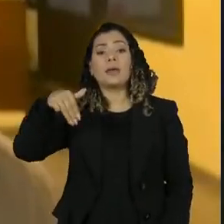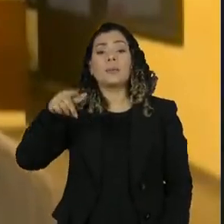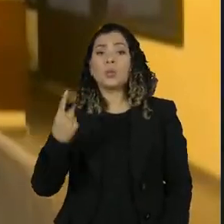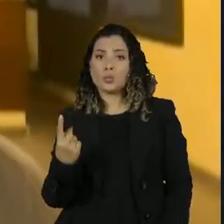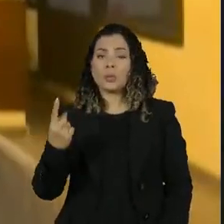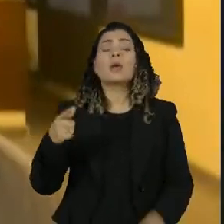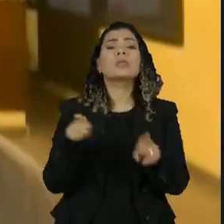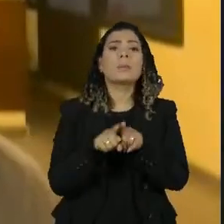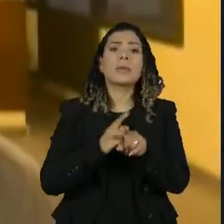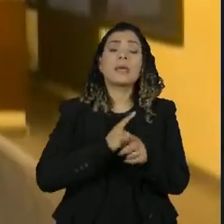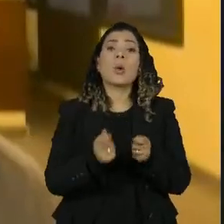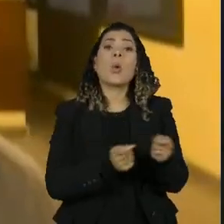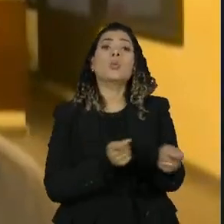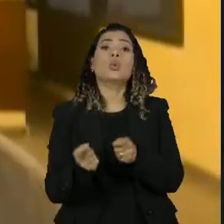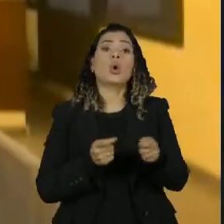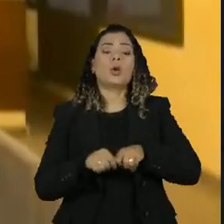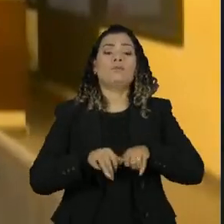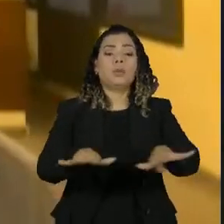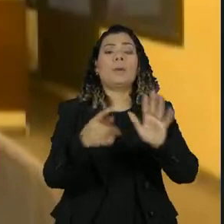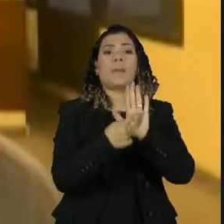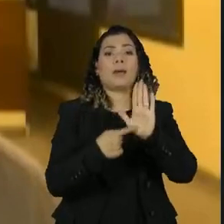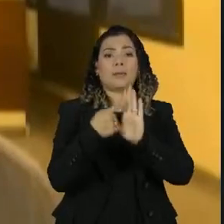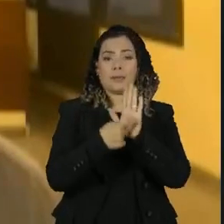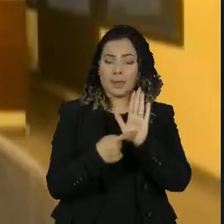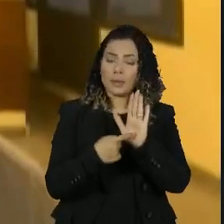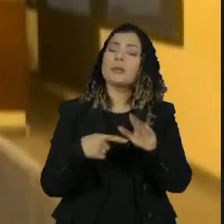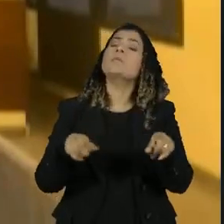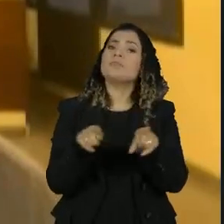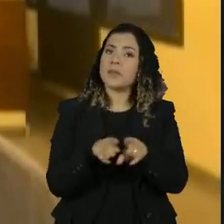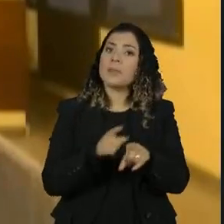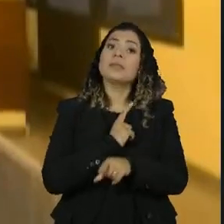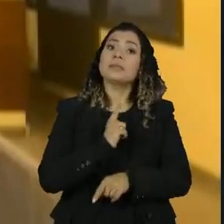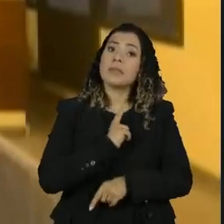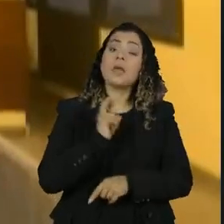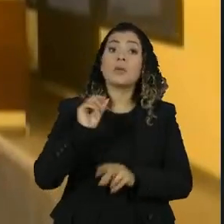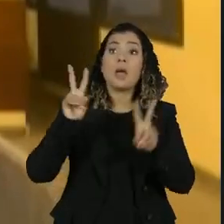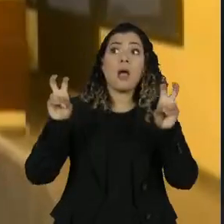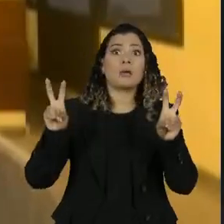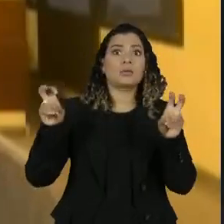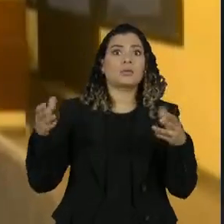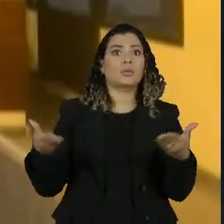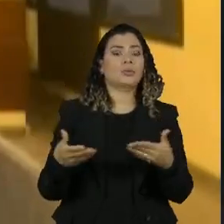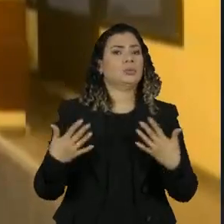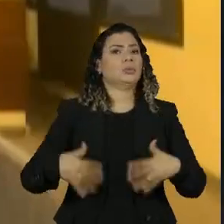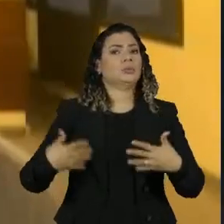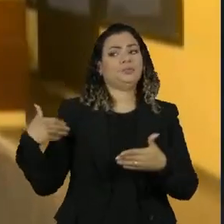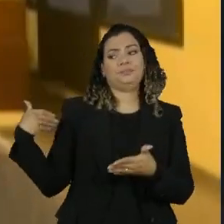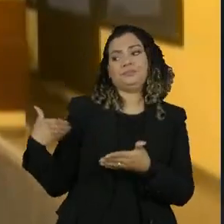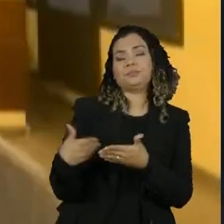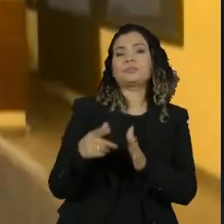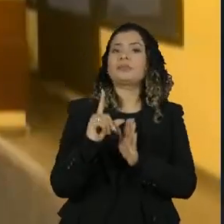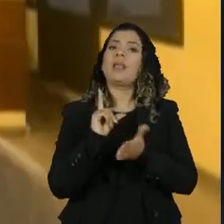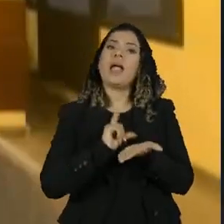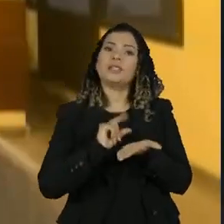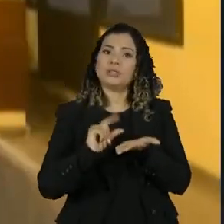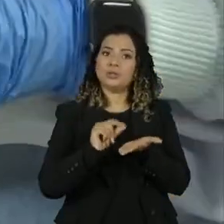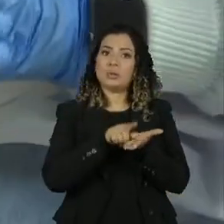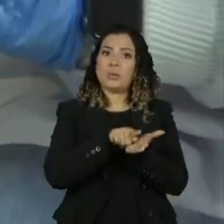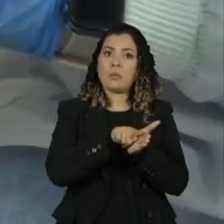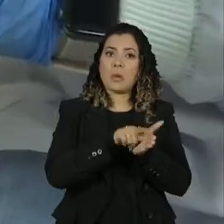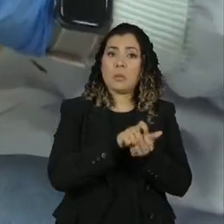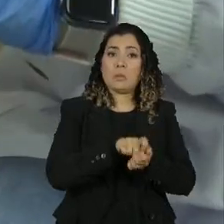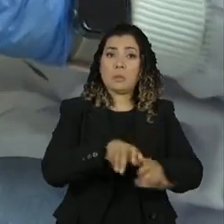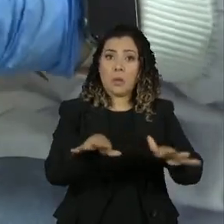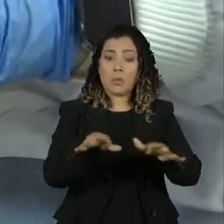prevenção e controle das mesmas dentre elas essas que são assuntos de nosso recente artigo aí que está repercutindo